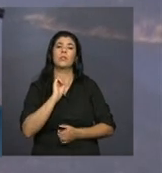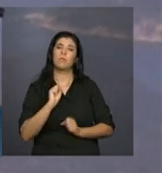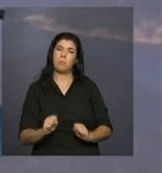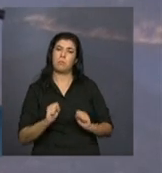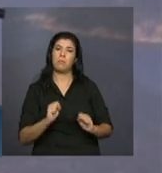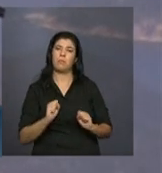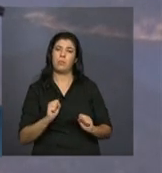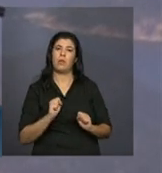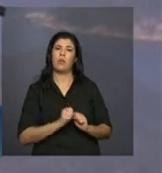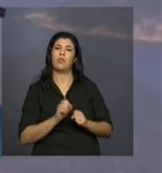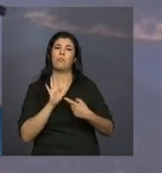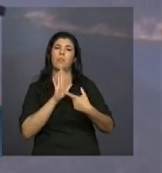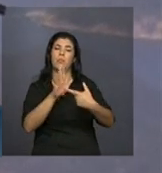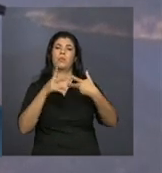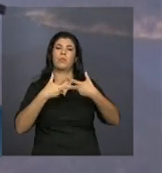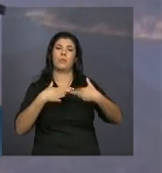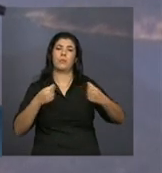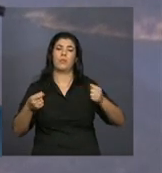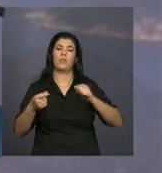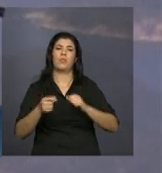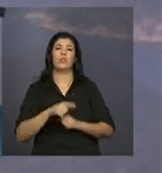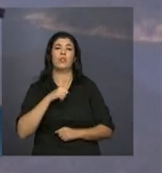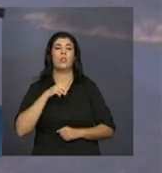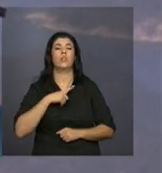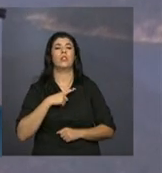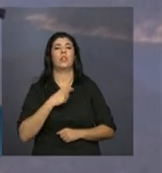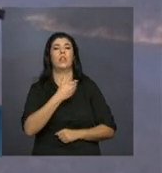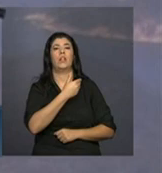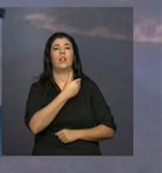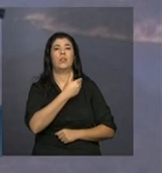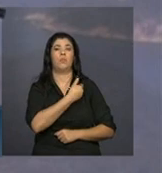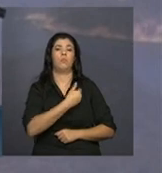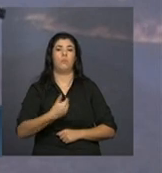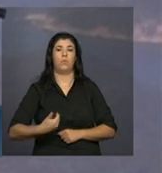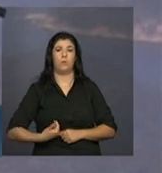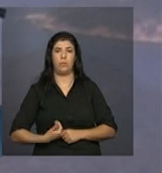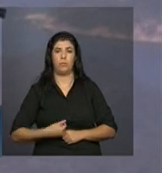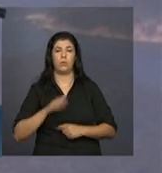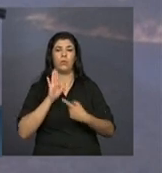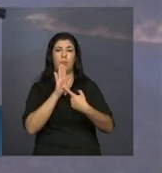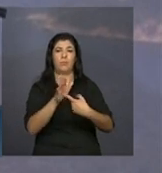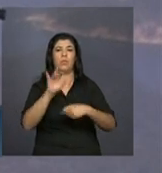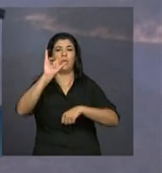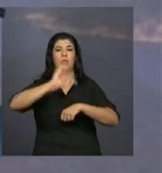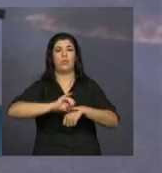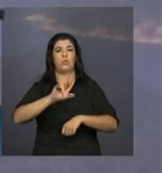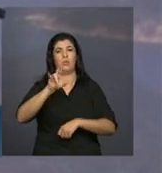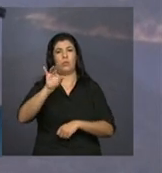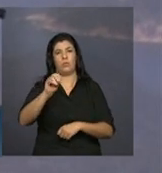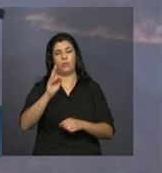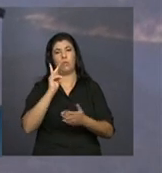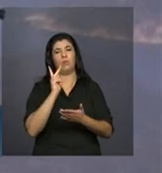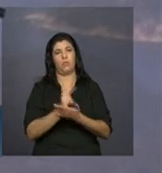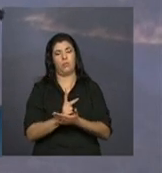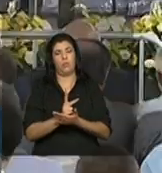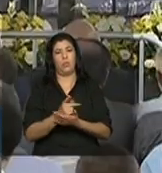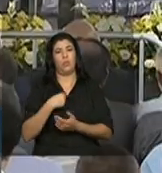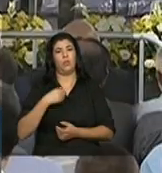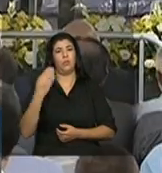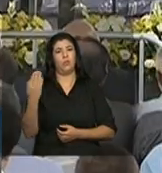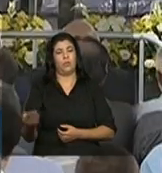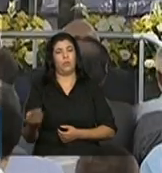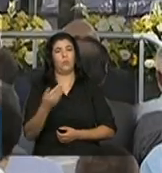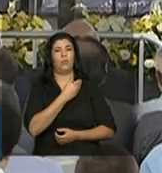pode caracterizar essa gestão no que se refere ao Rio de Janeiro, tanto do Eduardo como